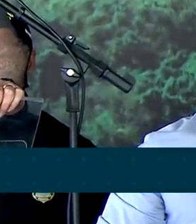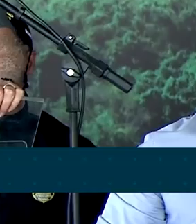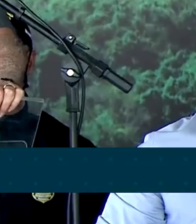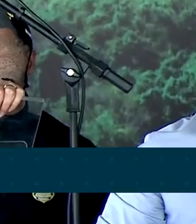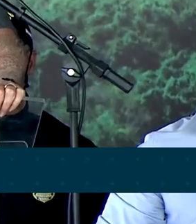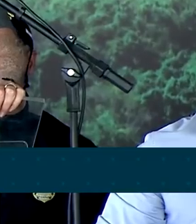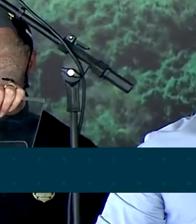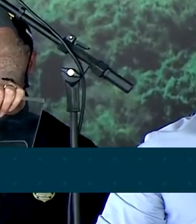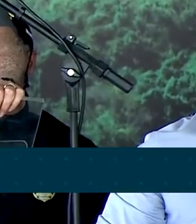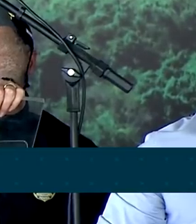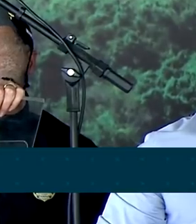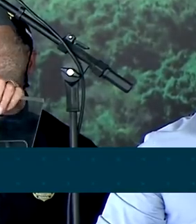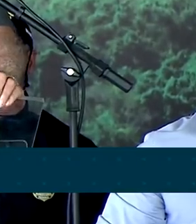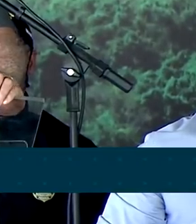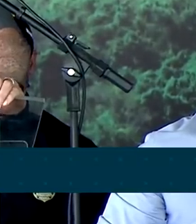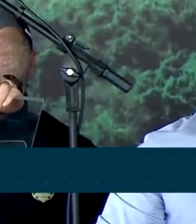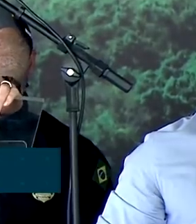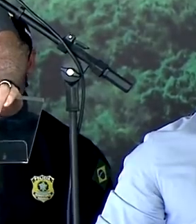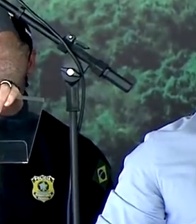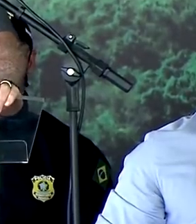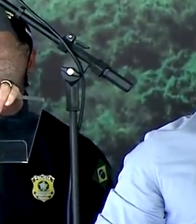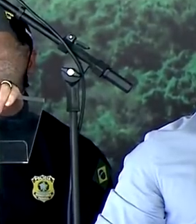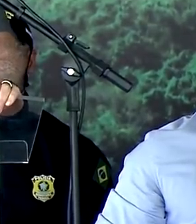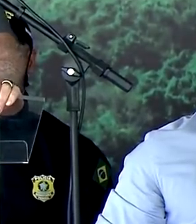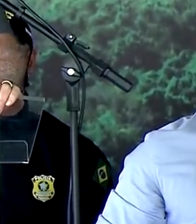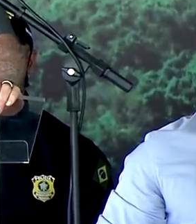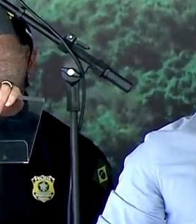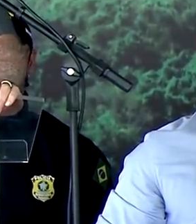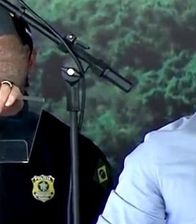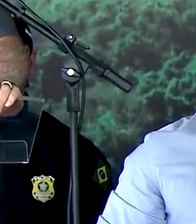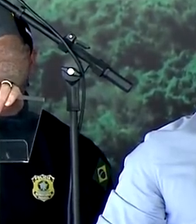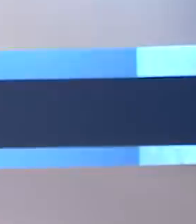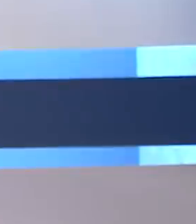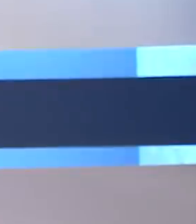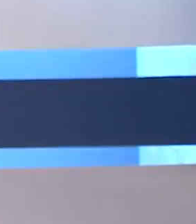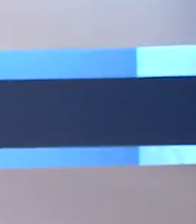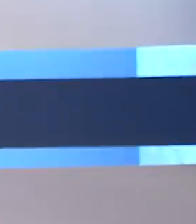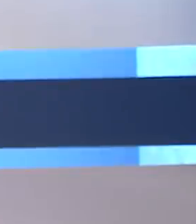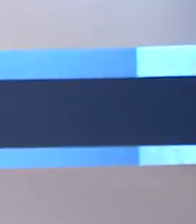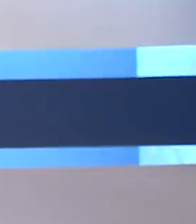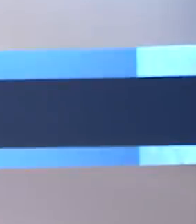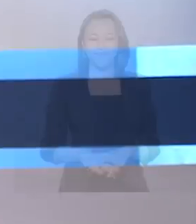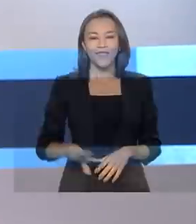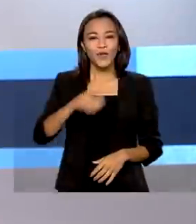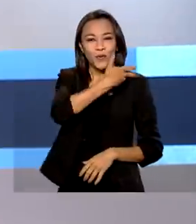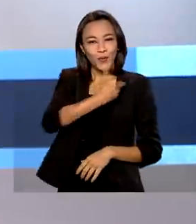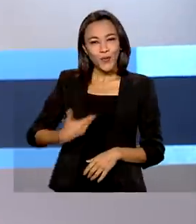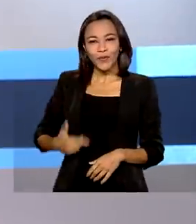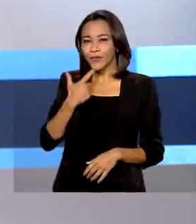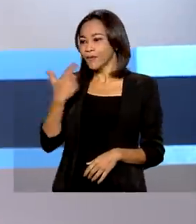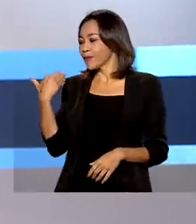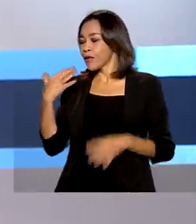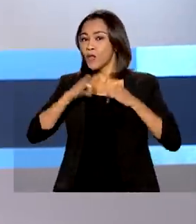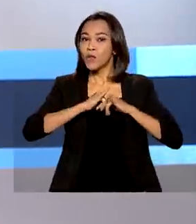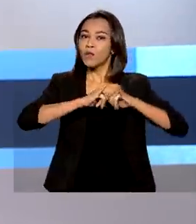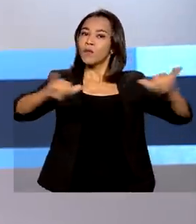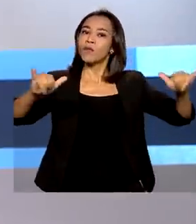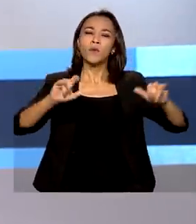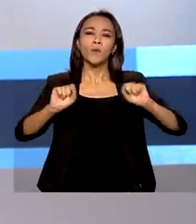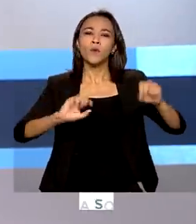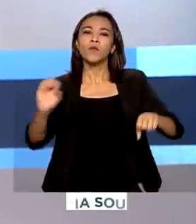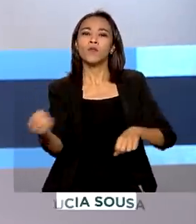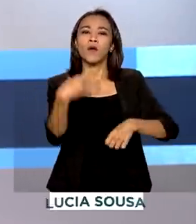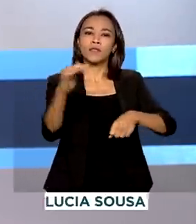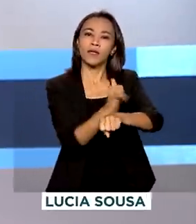E aos poucos, a gente vai vencendo os obstáculos. E o governo anunciou novas medidas para